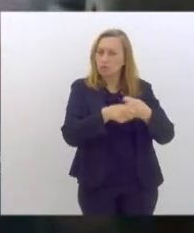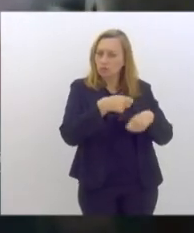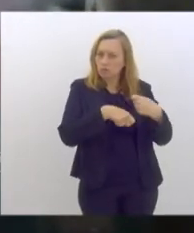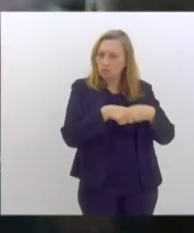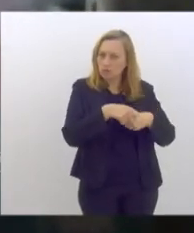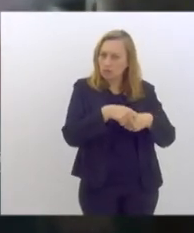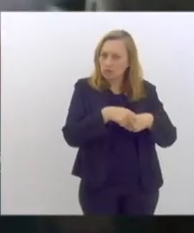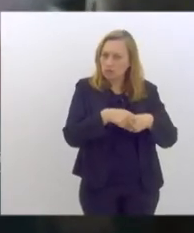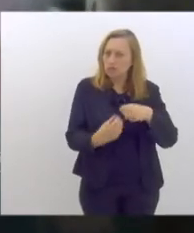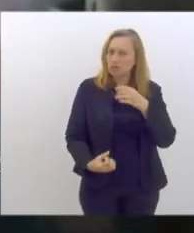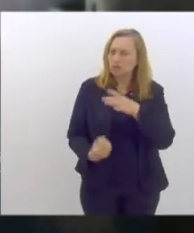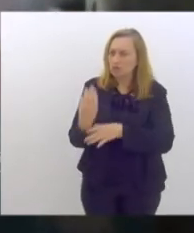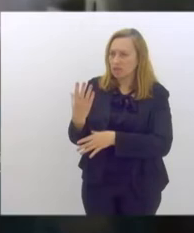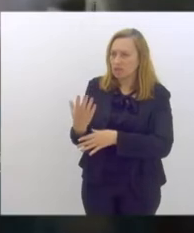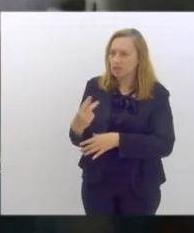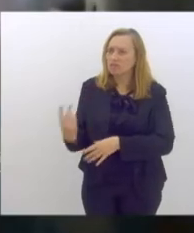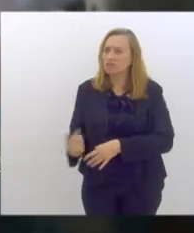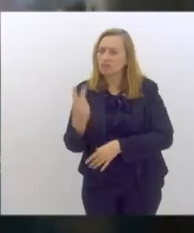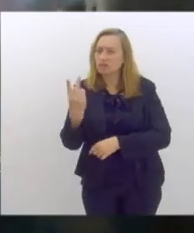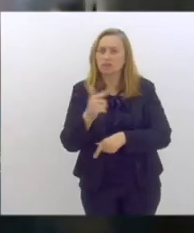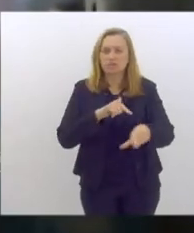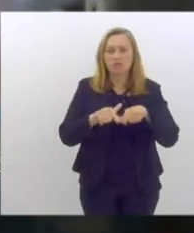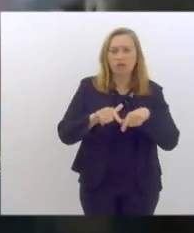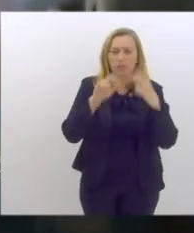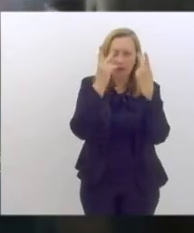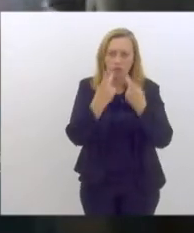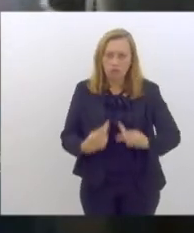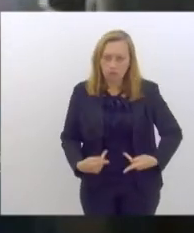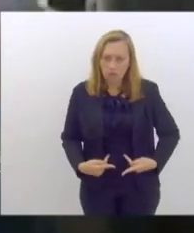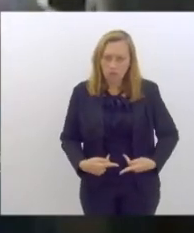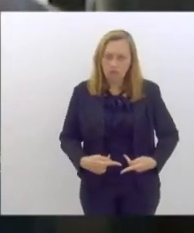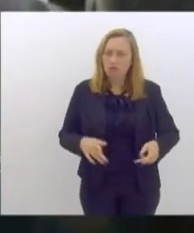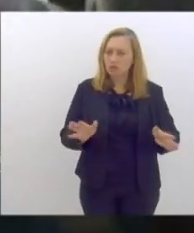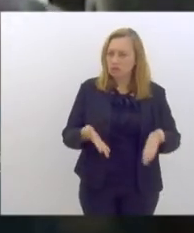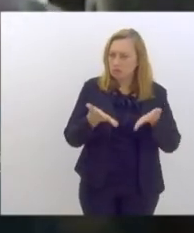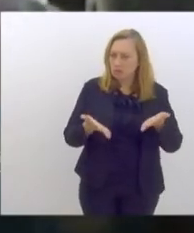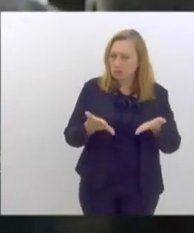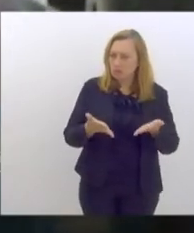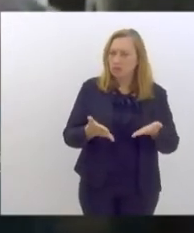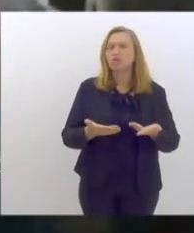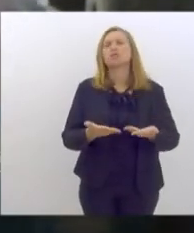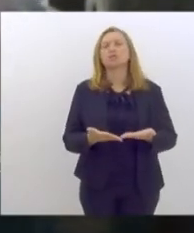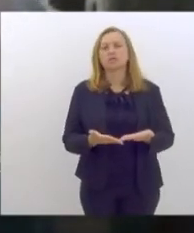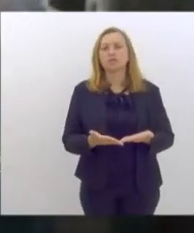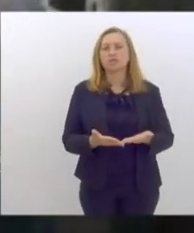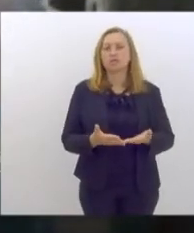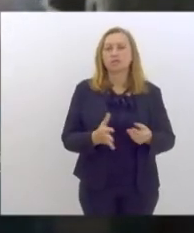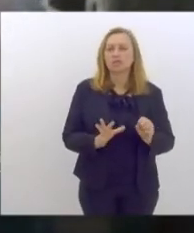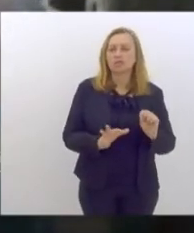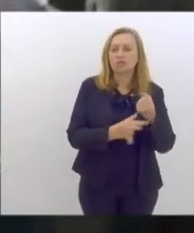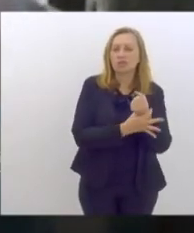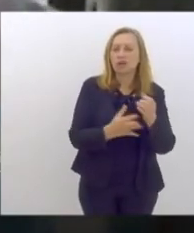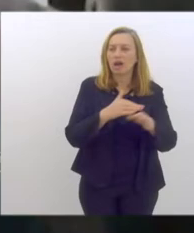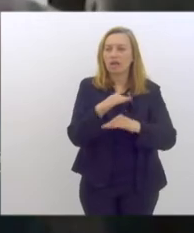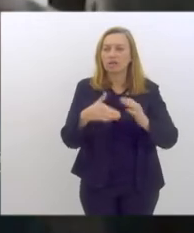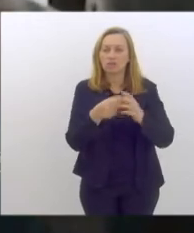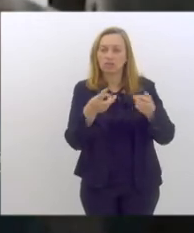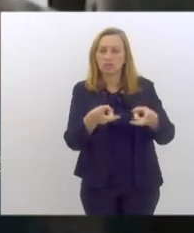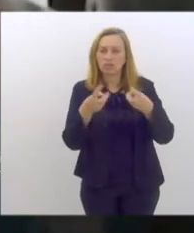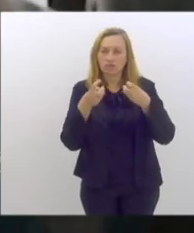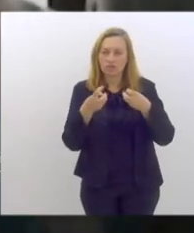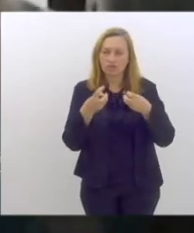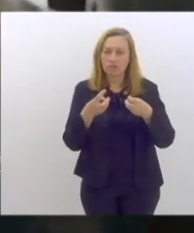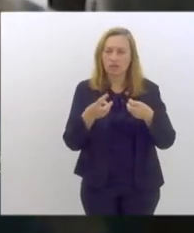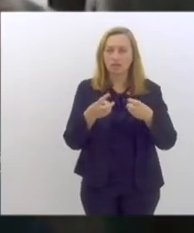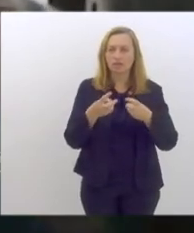fundada na valorização do trabalho humano EA livre iniciativa tem por fim assegurar a todos observados os seguintes